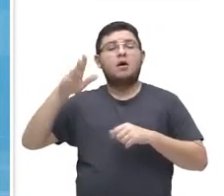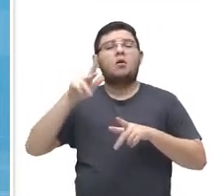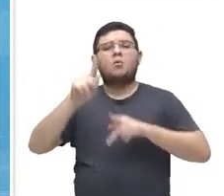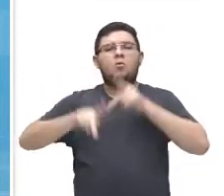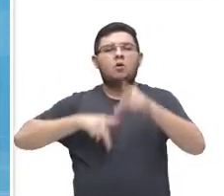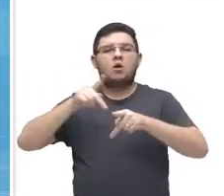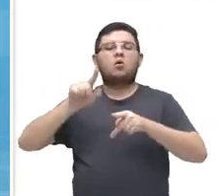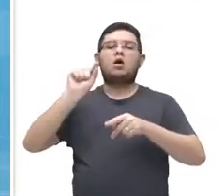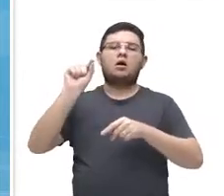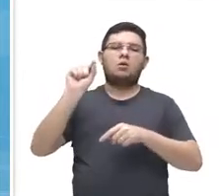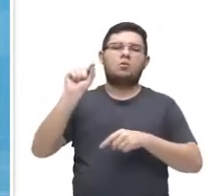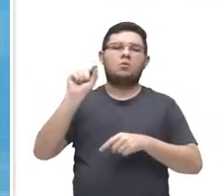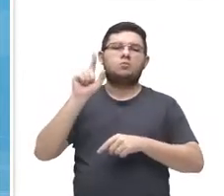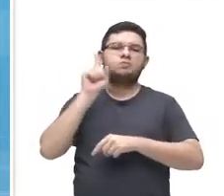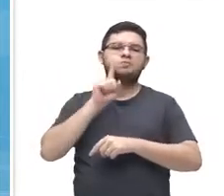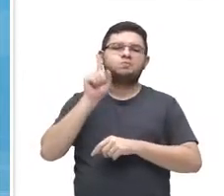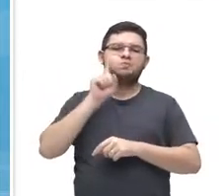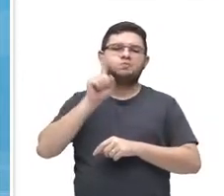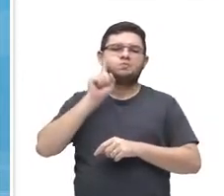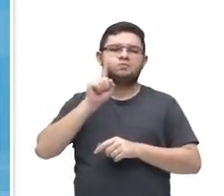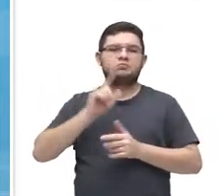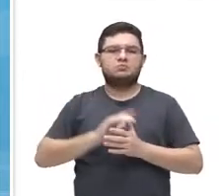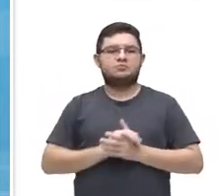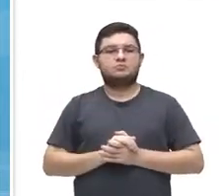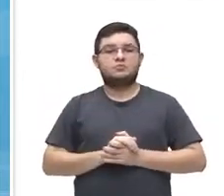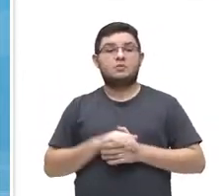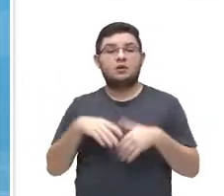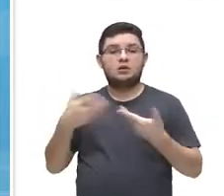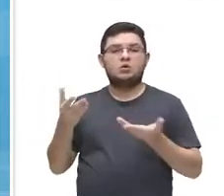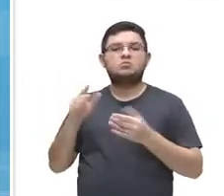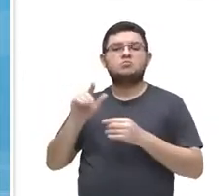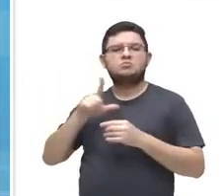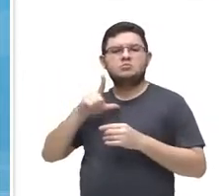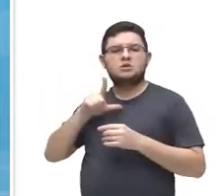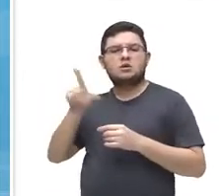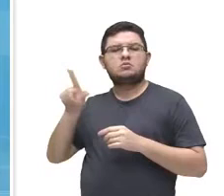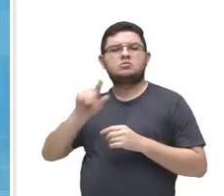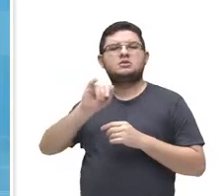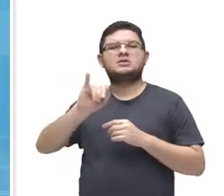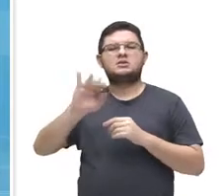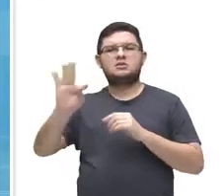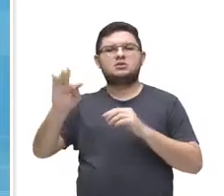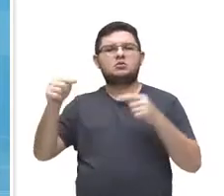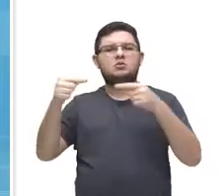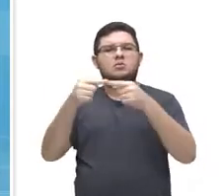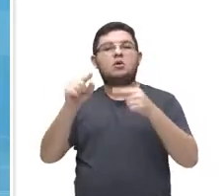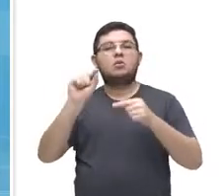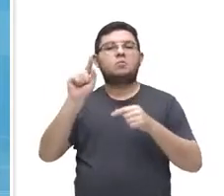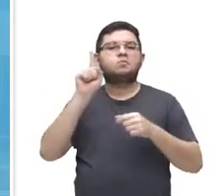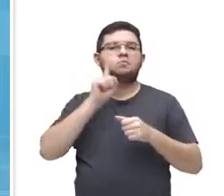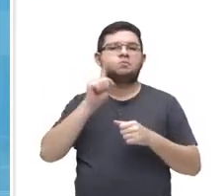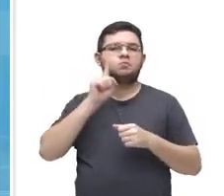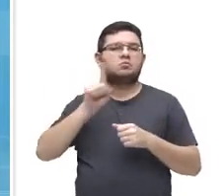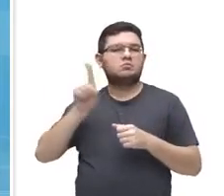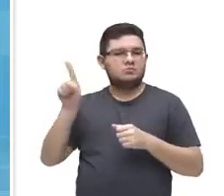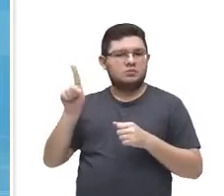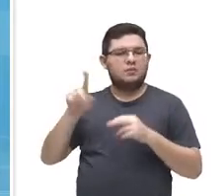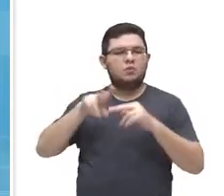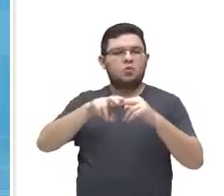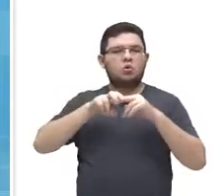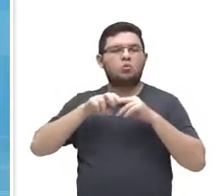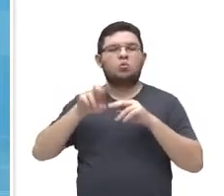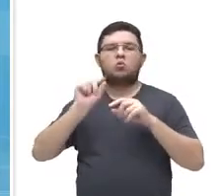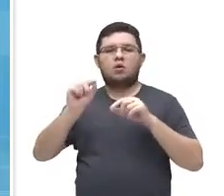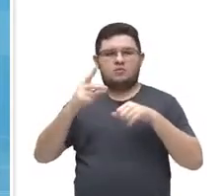singular. Estados Unidos é equivalente a ele, it. E, portanto, o verbo deve ser acrescido de S. E essa já é uma